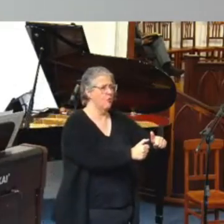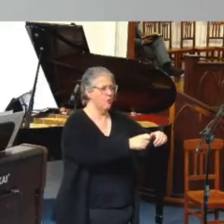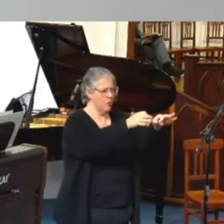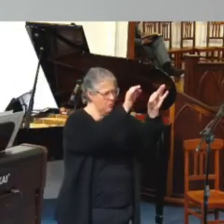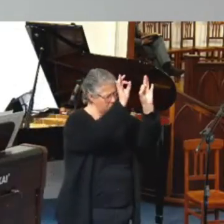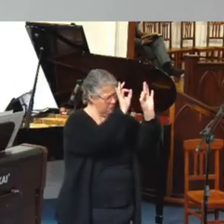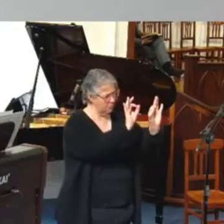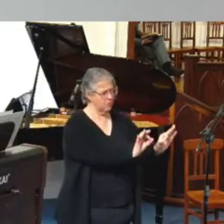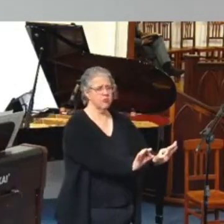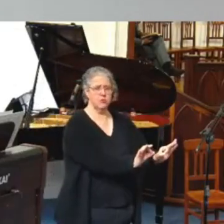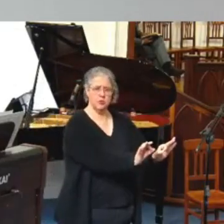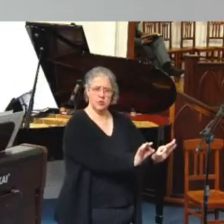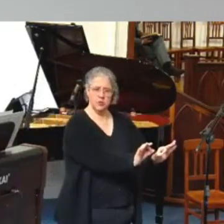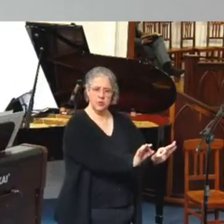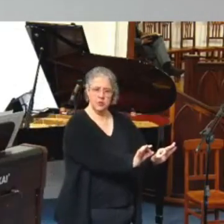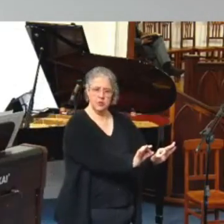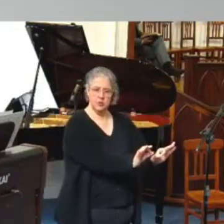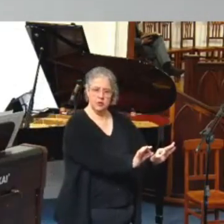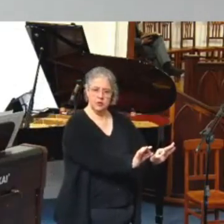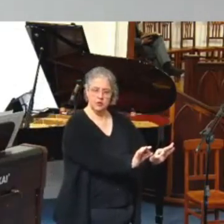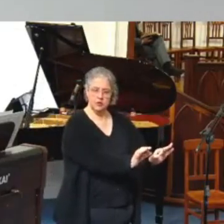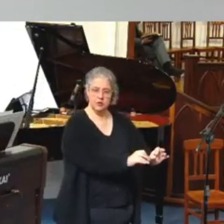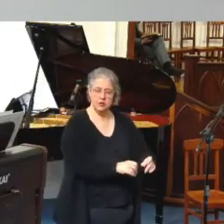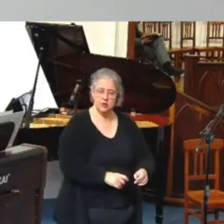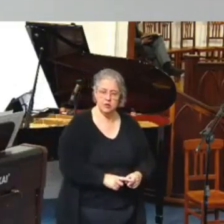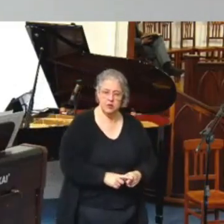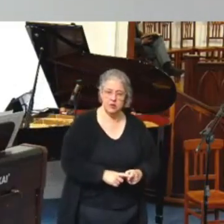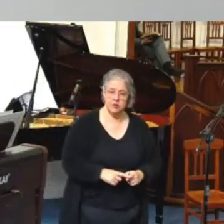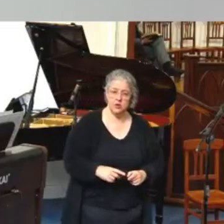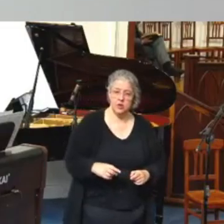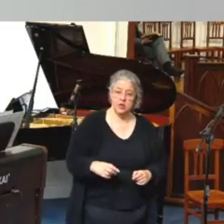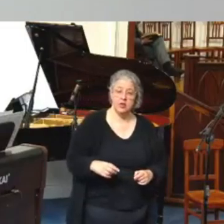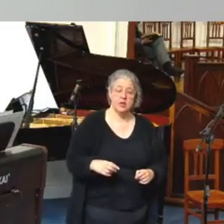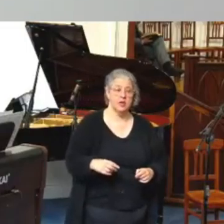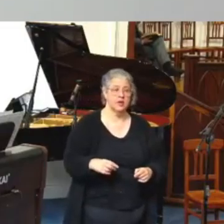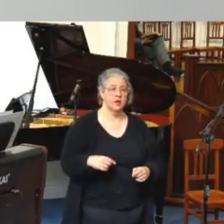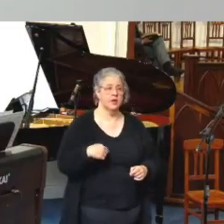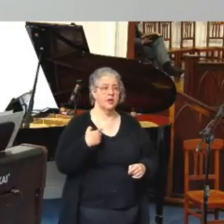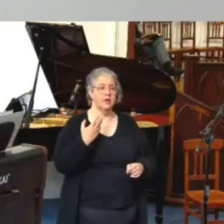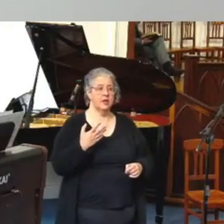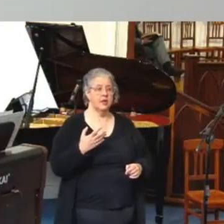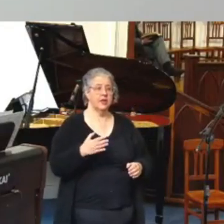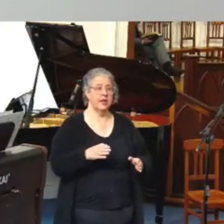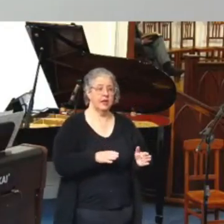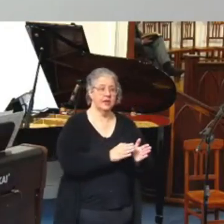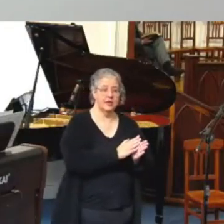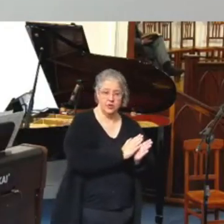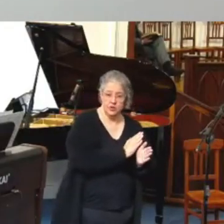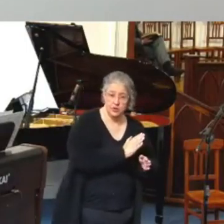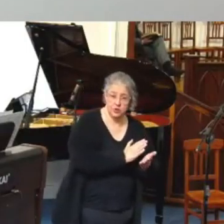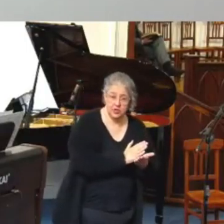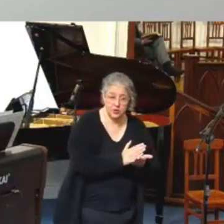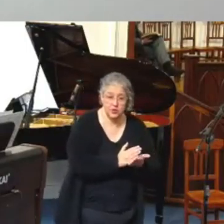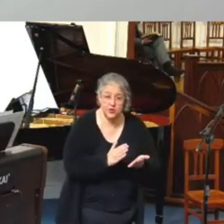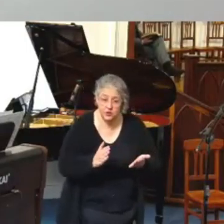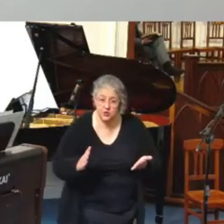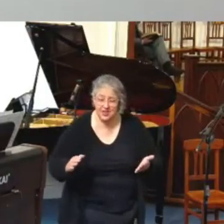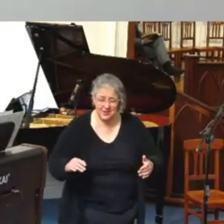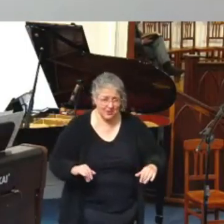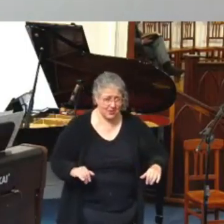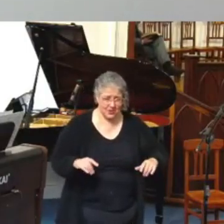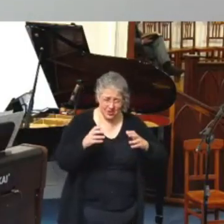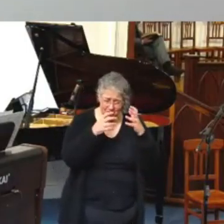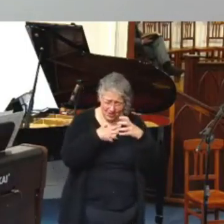com retidão. O Senhor é também alto refúgio para o oprimido, refúgio nas horas de angústia. Como também nós lemos no Salmo 34,